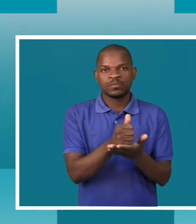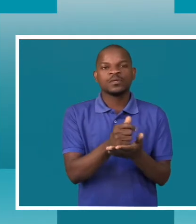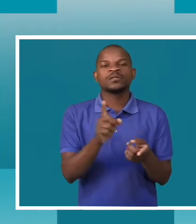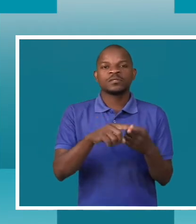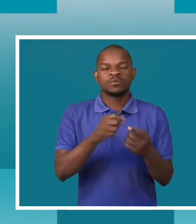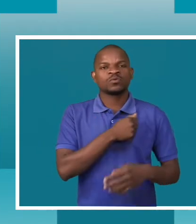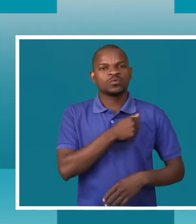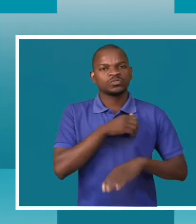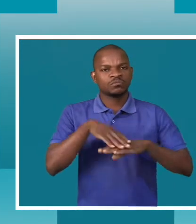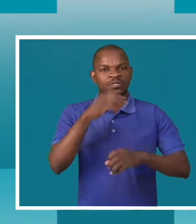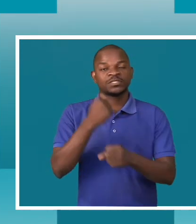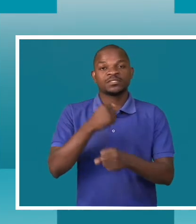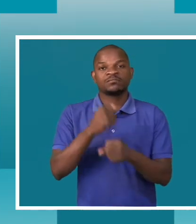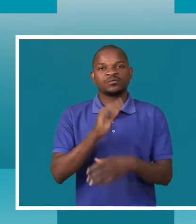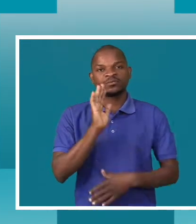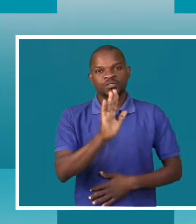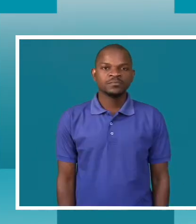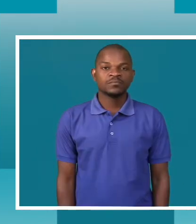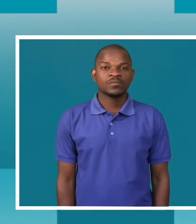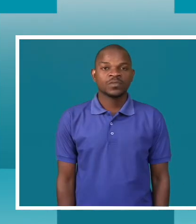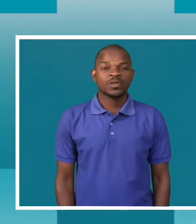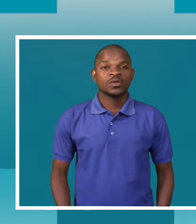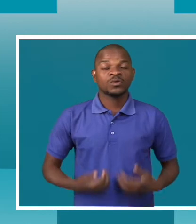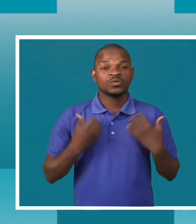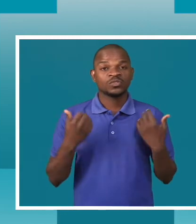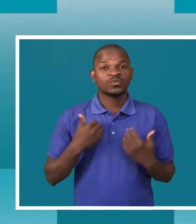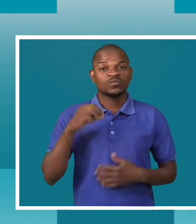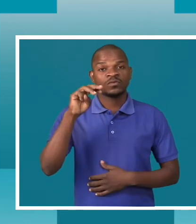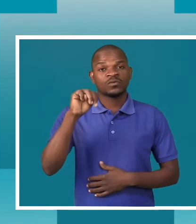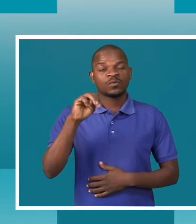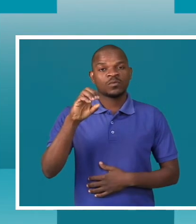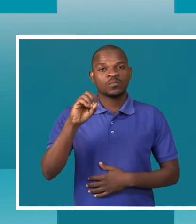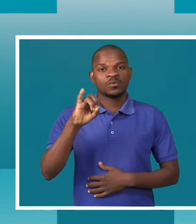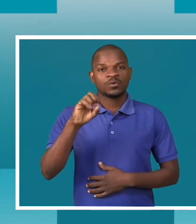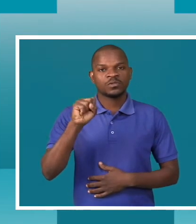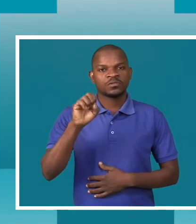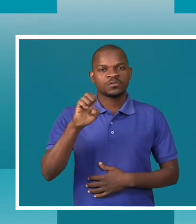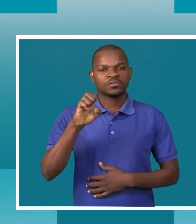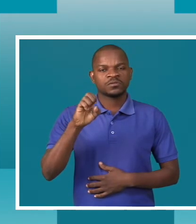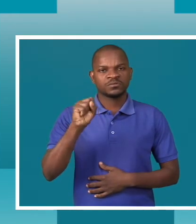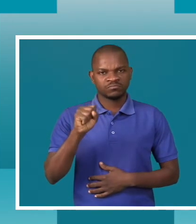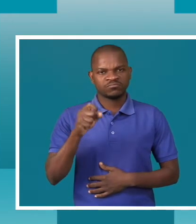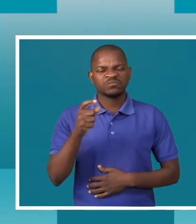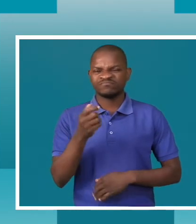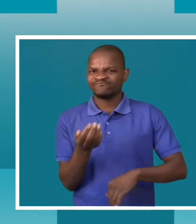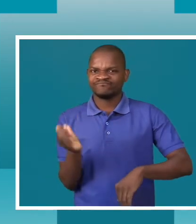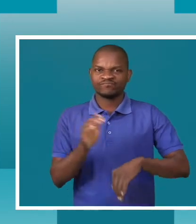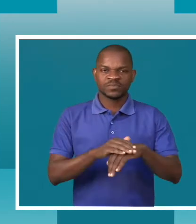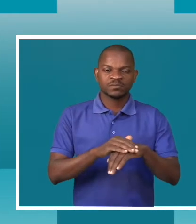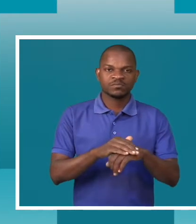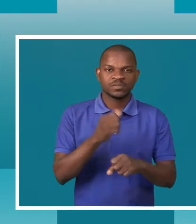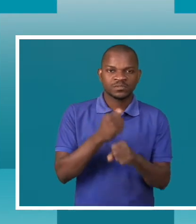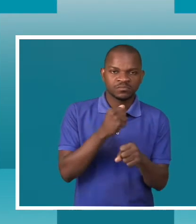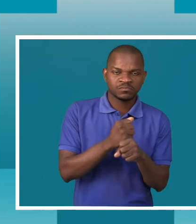é cometido ao trabalho, aquilo que ele faz. Moisés é um jovem carismático, é um jovem que sabe